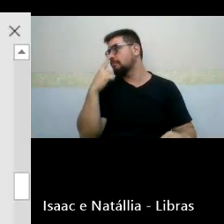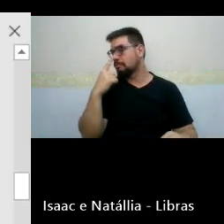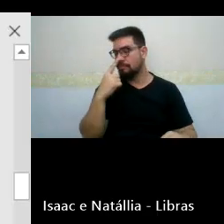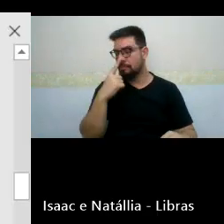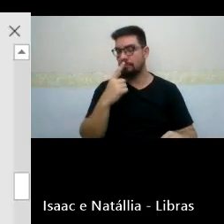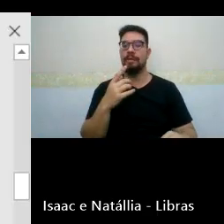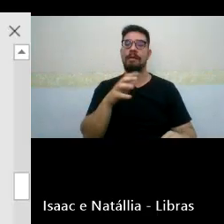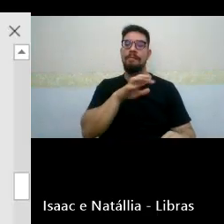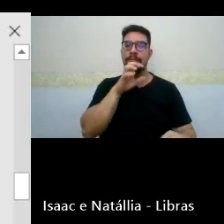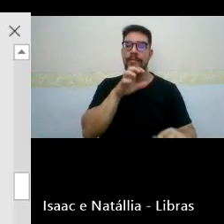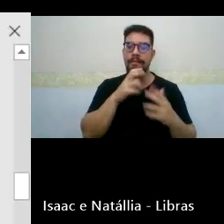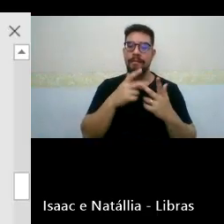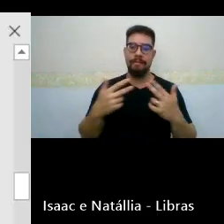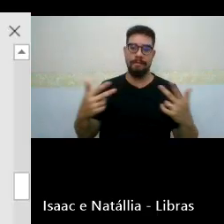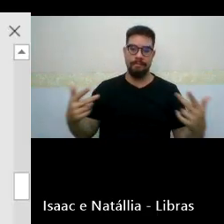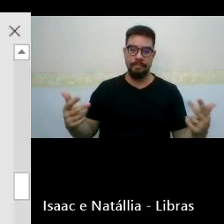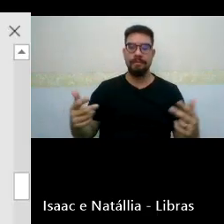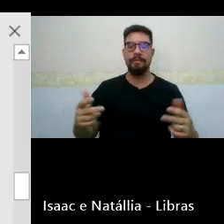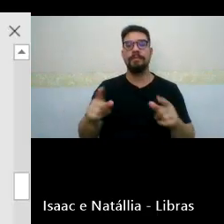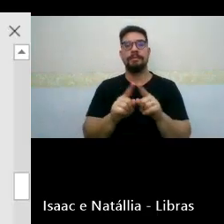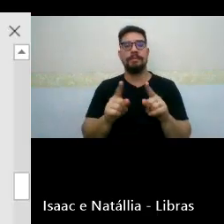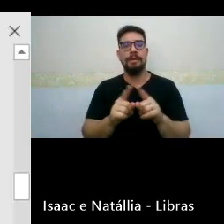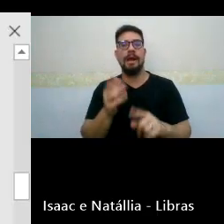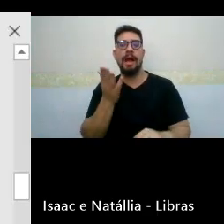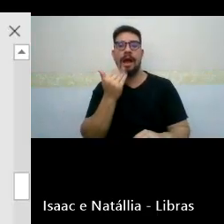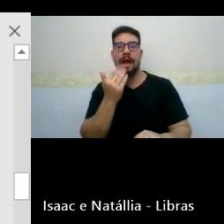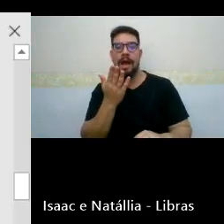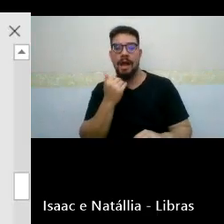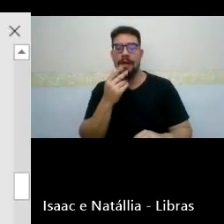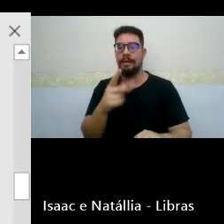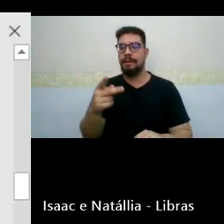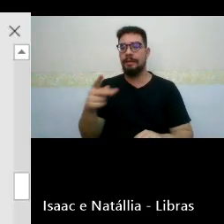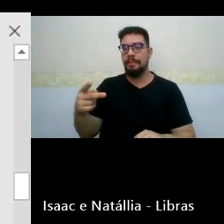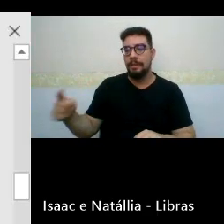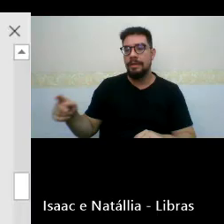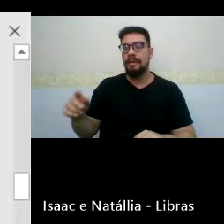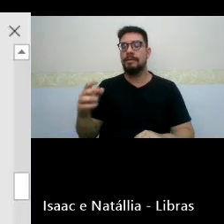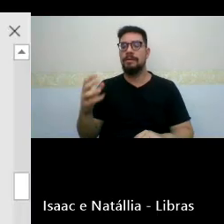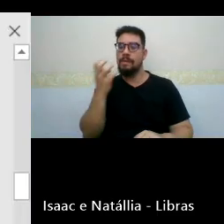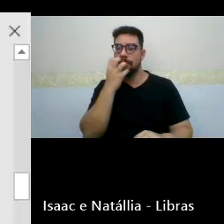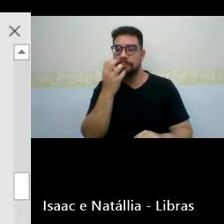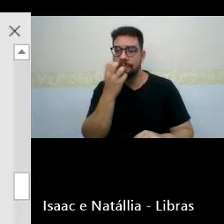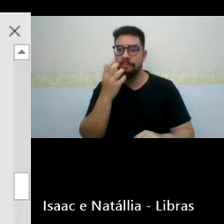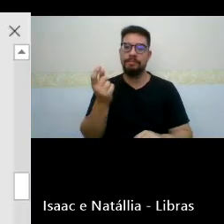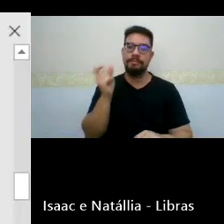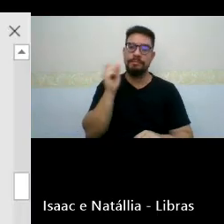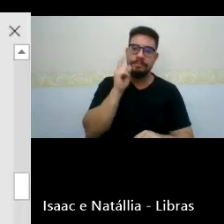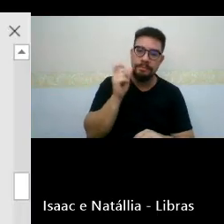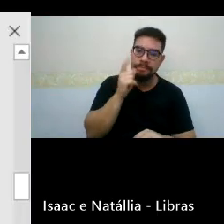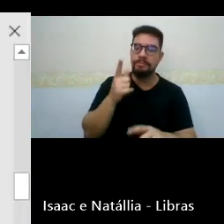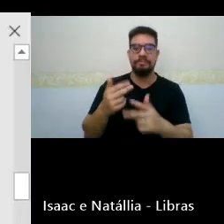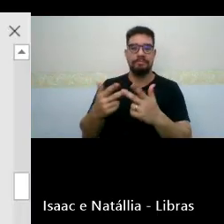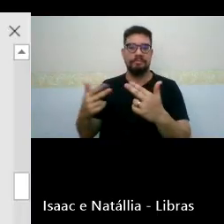Aí ela vai entender sobre a alimentação dos bichinhos, sobre a necessidade